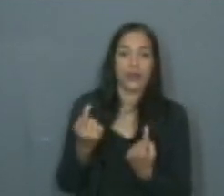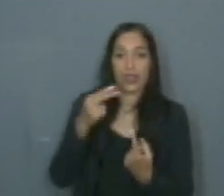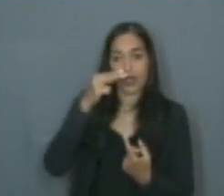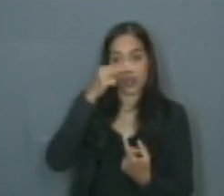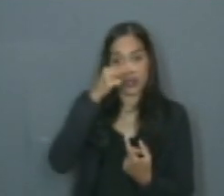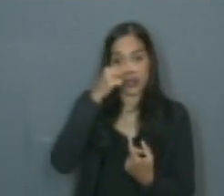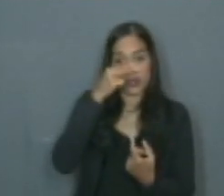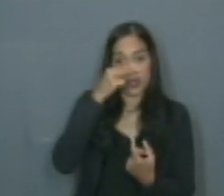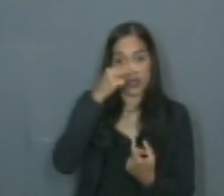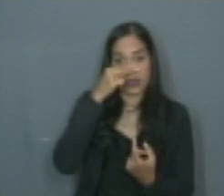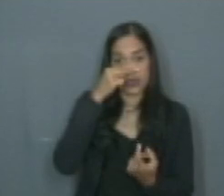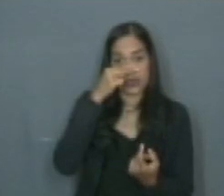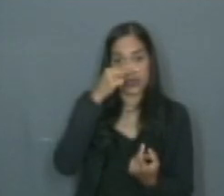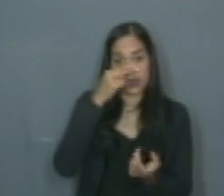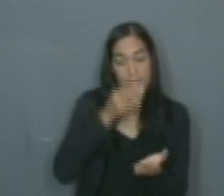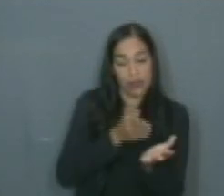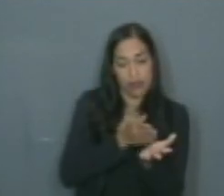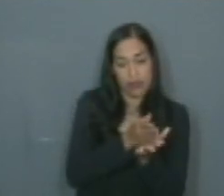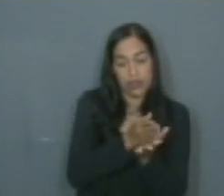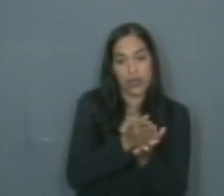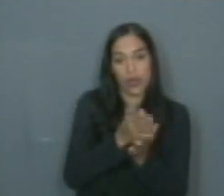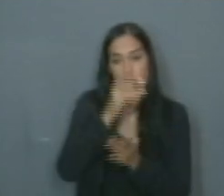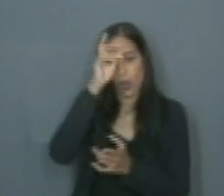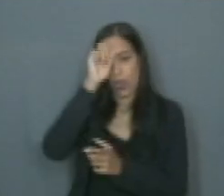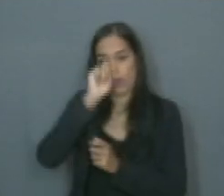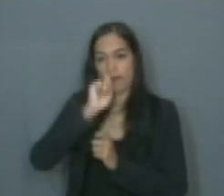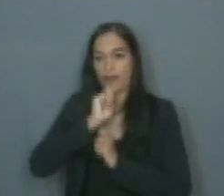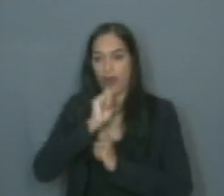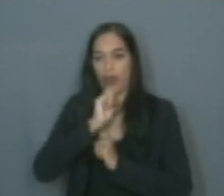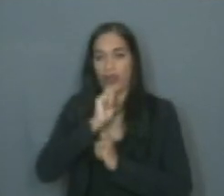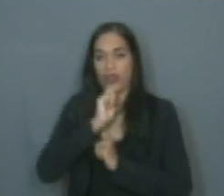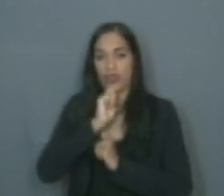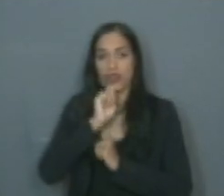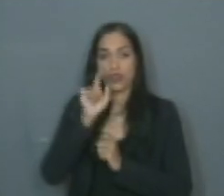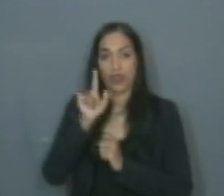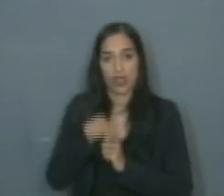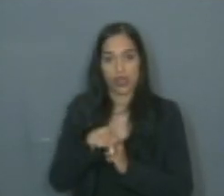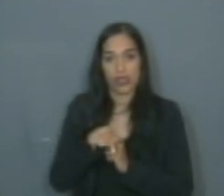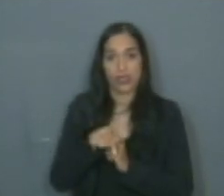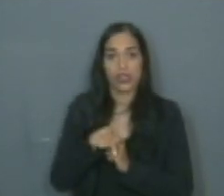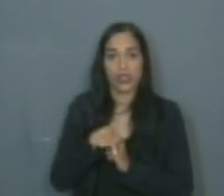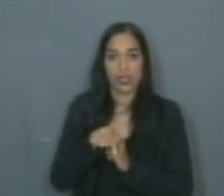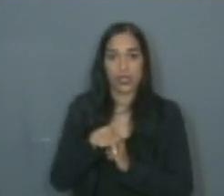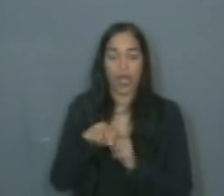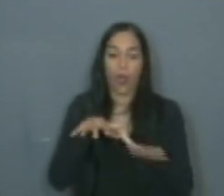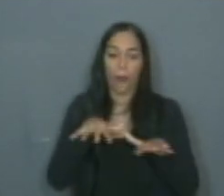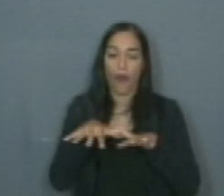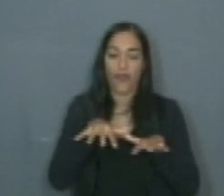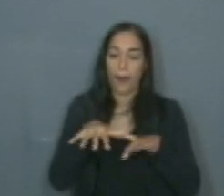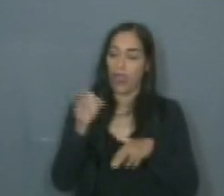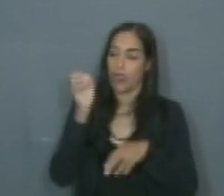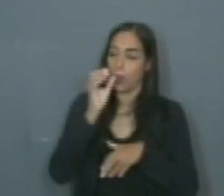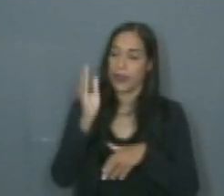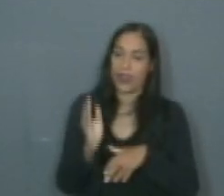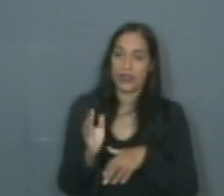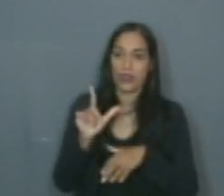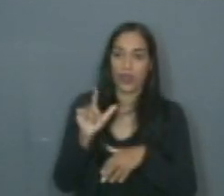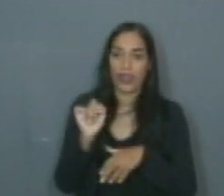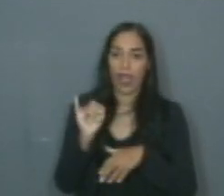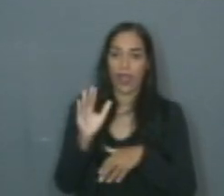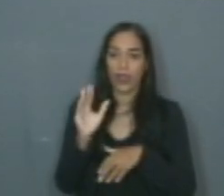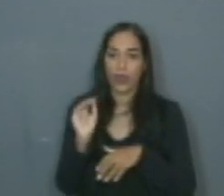cristãos crentes com terroristas. Esse é o Movimento Brasil Laico. O Movimento Brasil